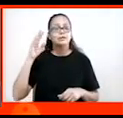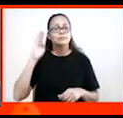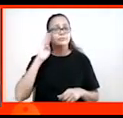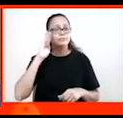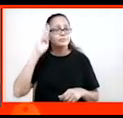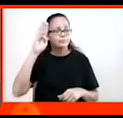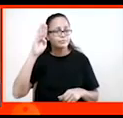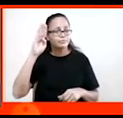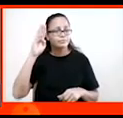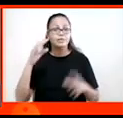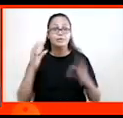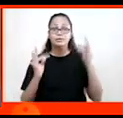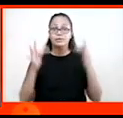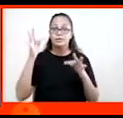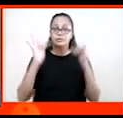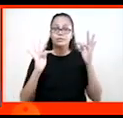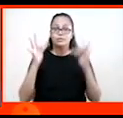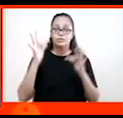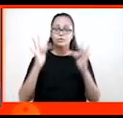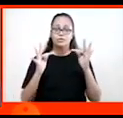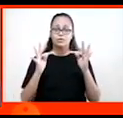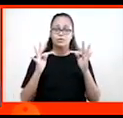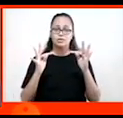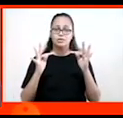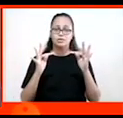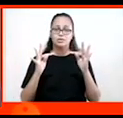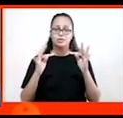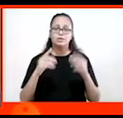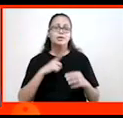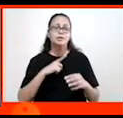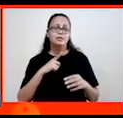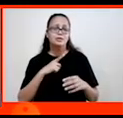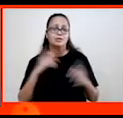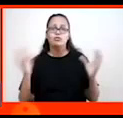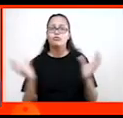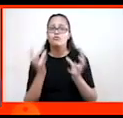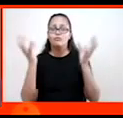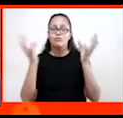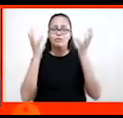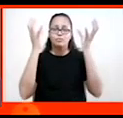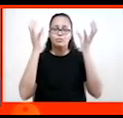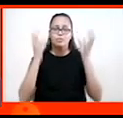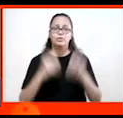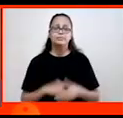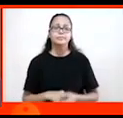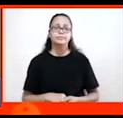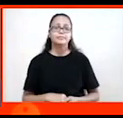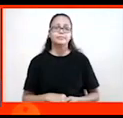desenvolvida na época, o vapor aí. Então as máquinas movidas aí pela pressão do vapor, certo?